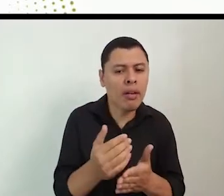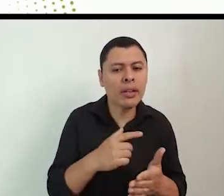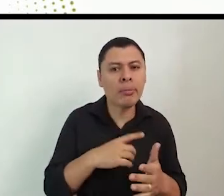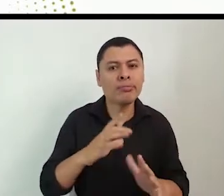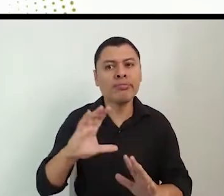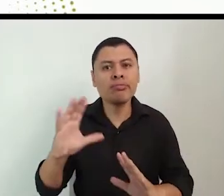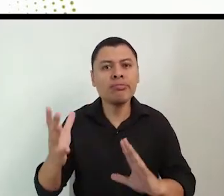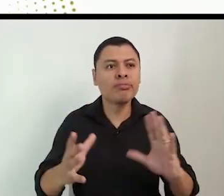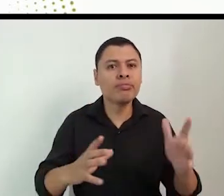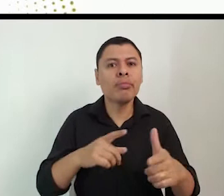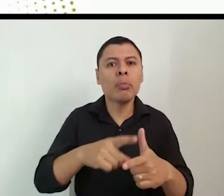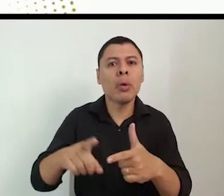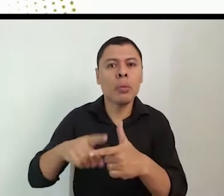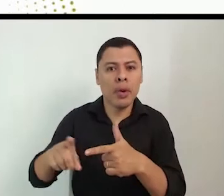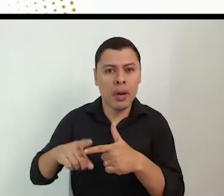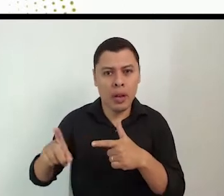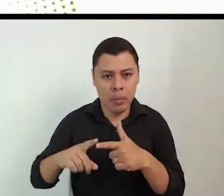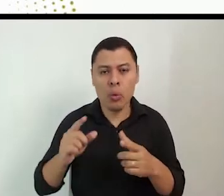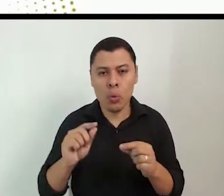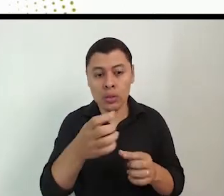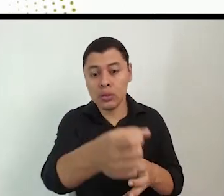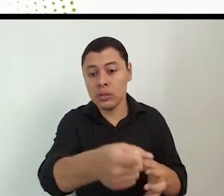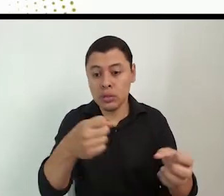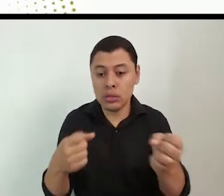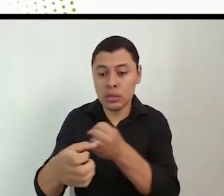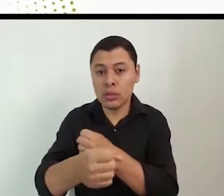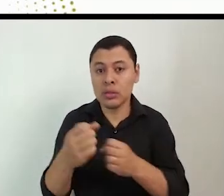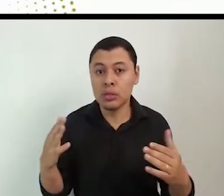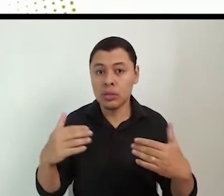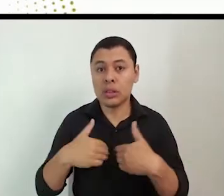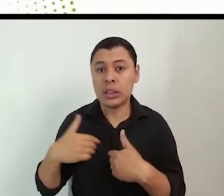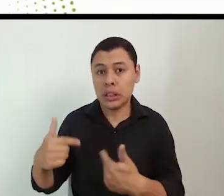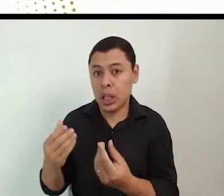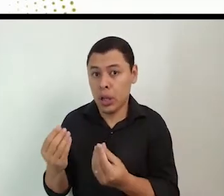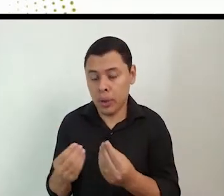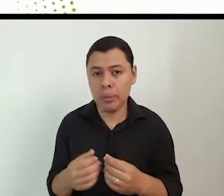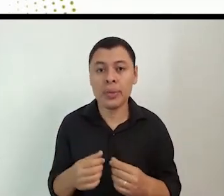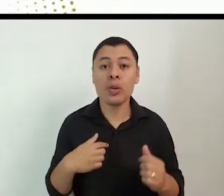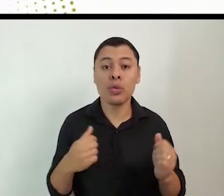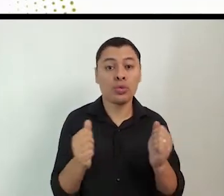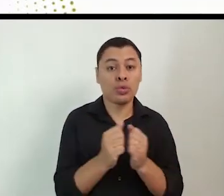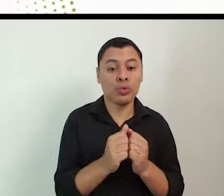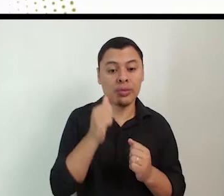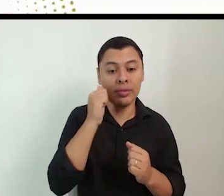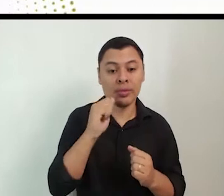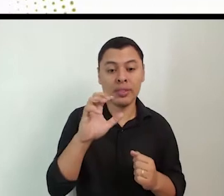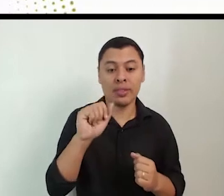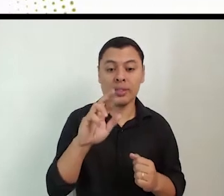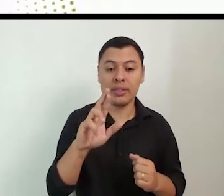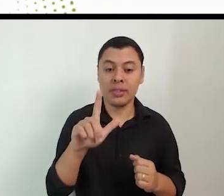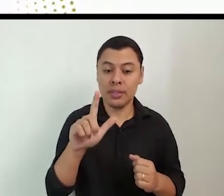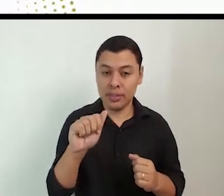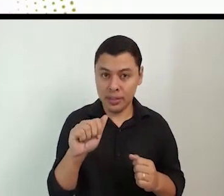problemas na empregabilidade de autistas, né? Hoje eu estou aí com a Carla, que também faz parte do projeto que eu